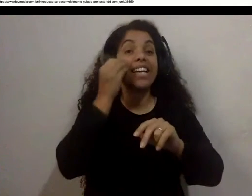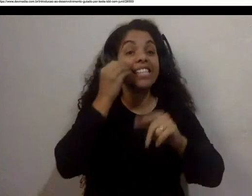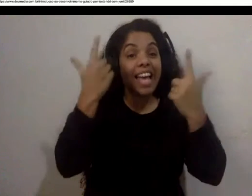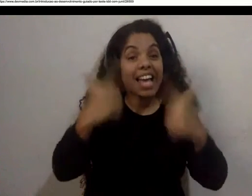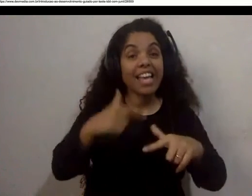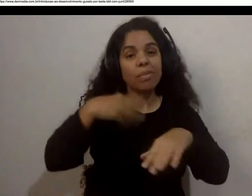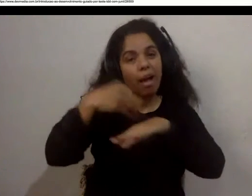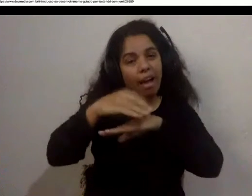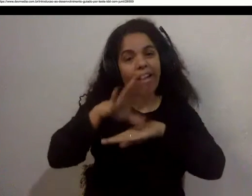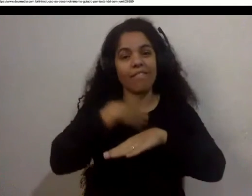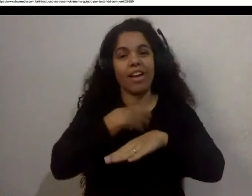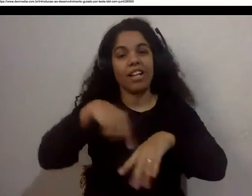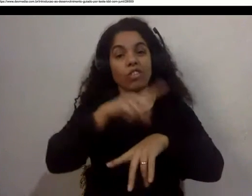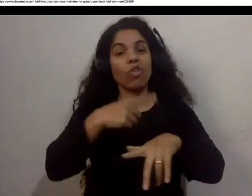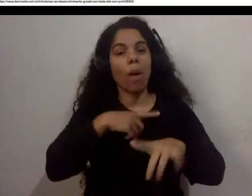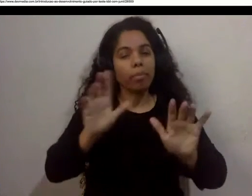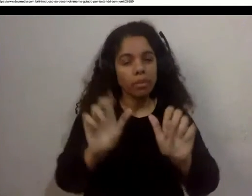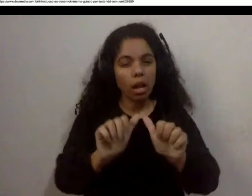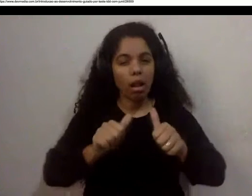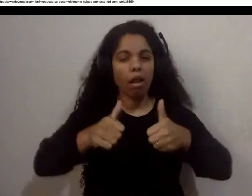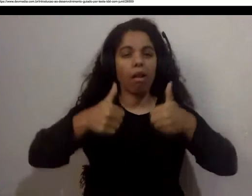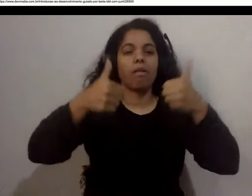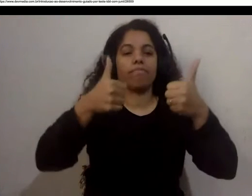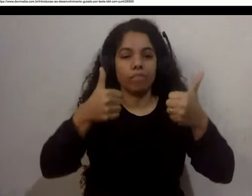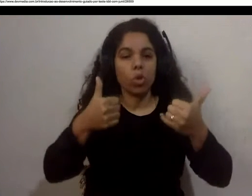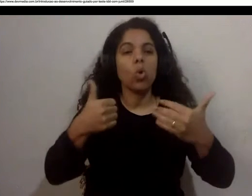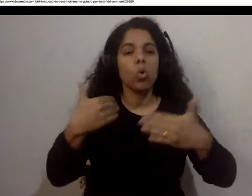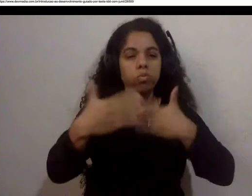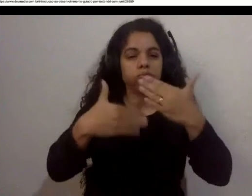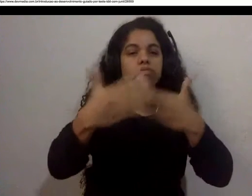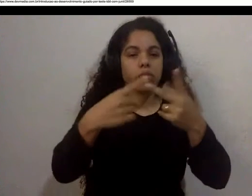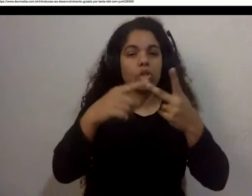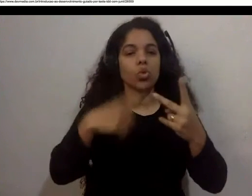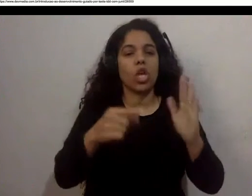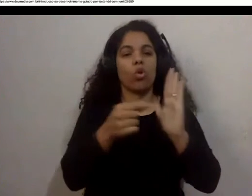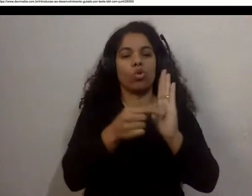falhe novamente, de maneira que você incremente o desenvolvimento do seu software